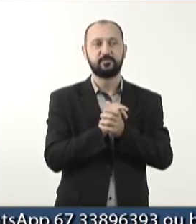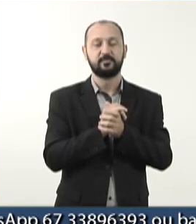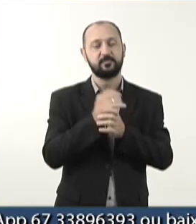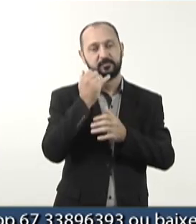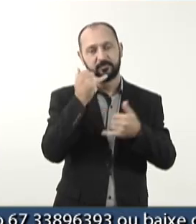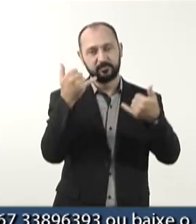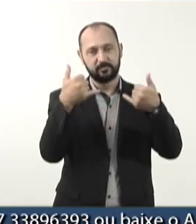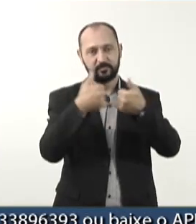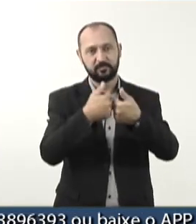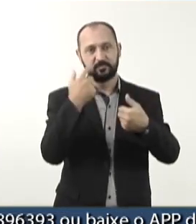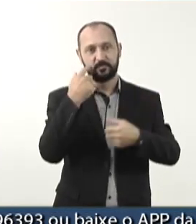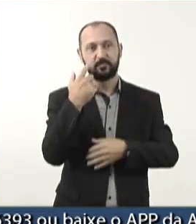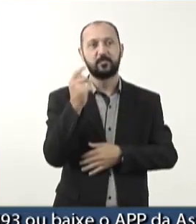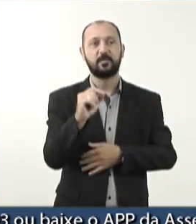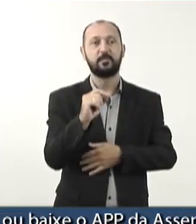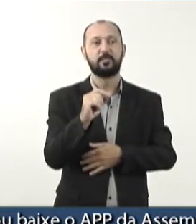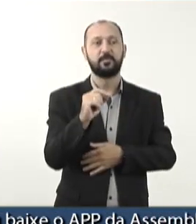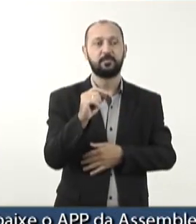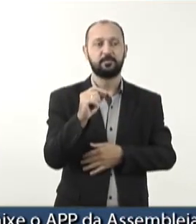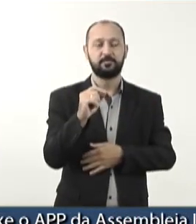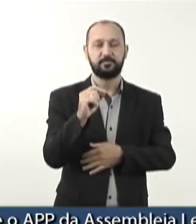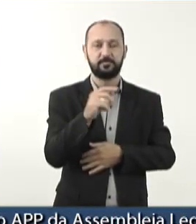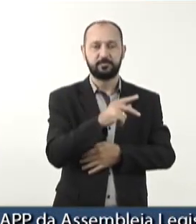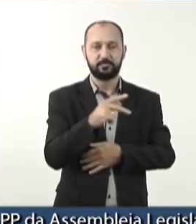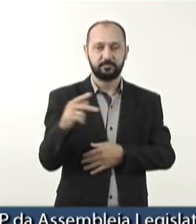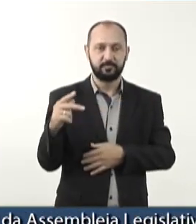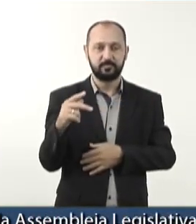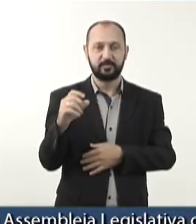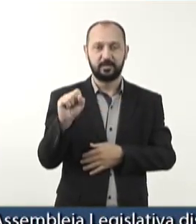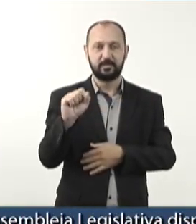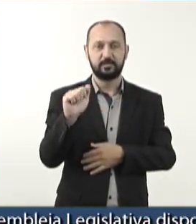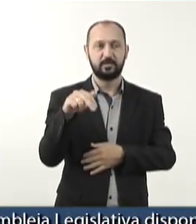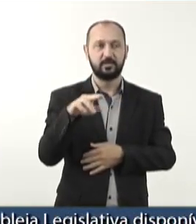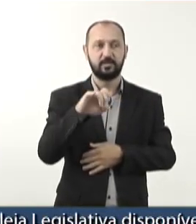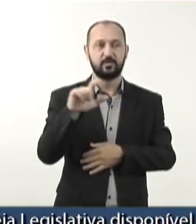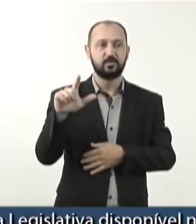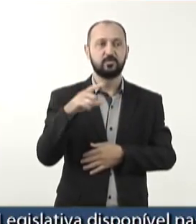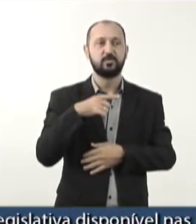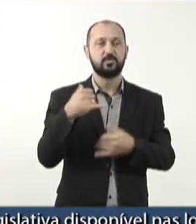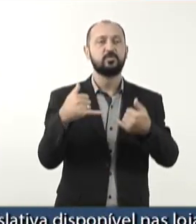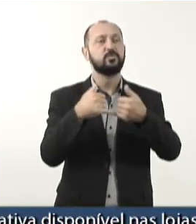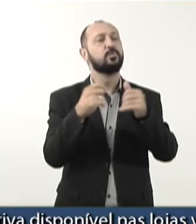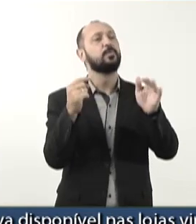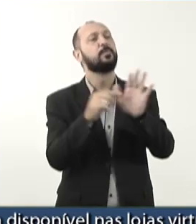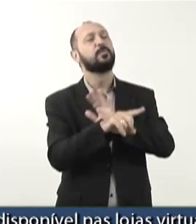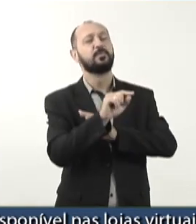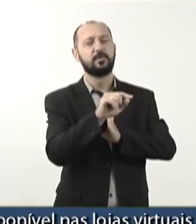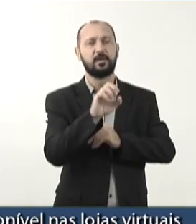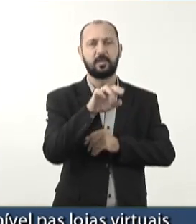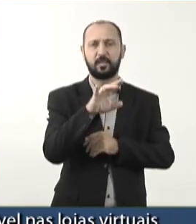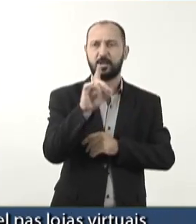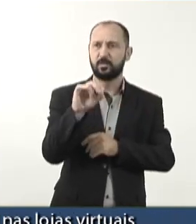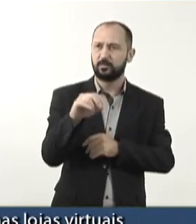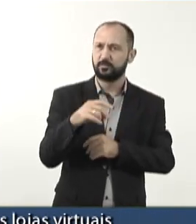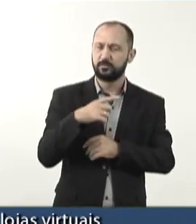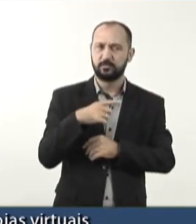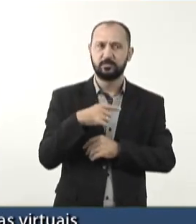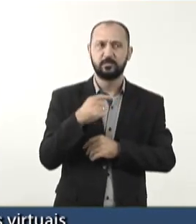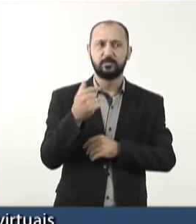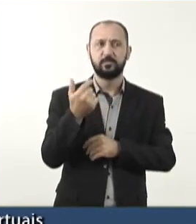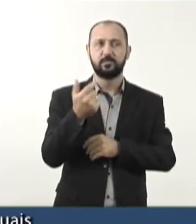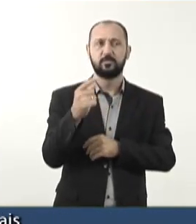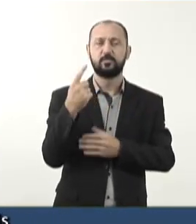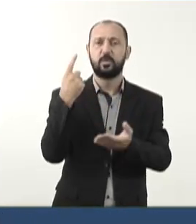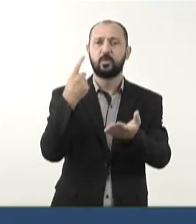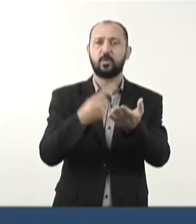Eu liguei para o presidente da Sanesul, doutor Renato, e fiz a pergunta a ele. Ele falou, não tem